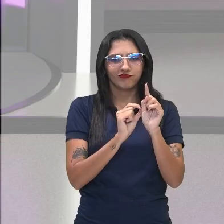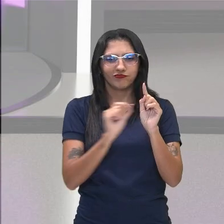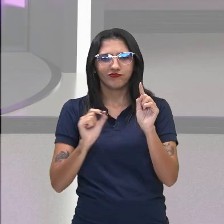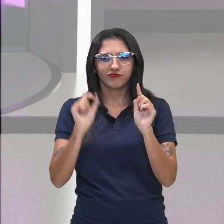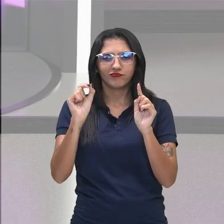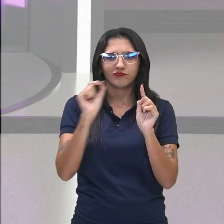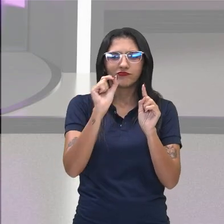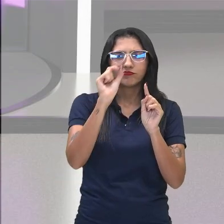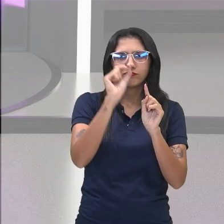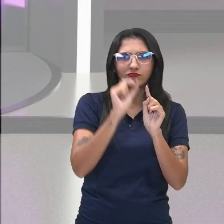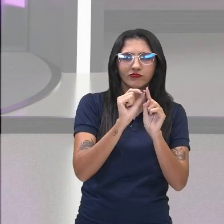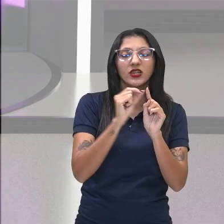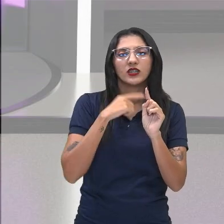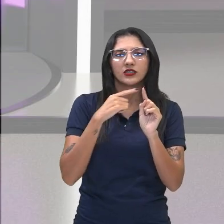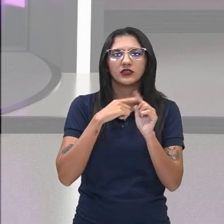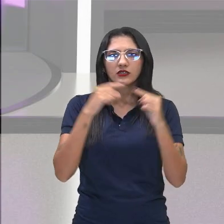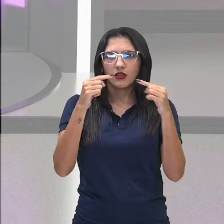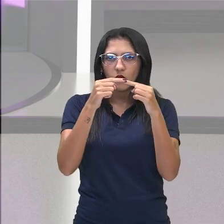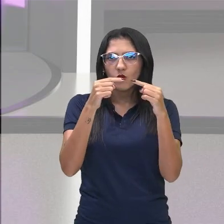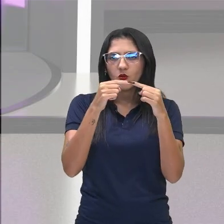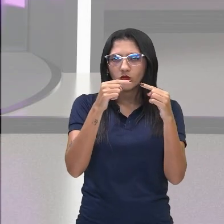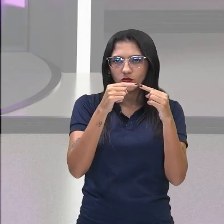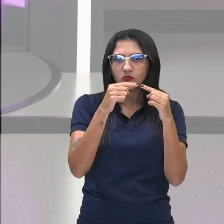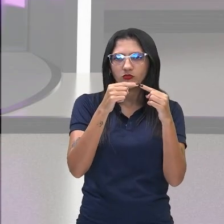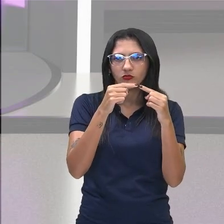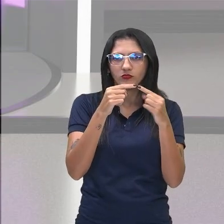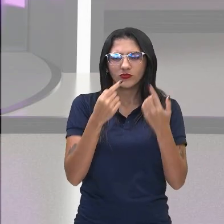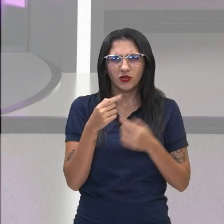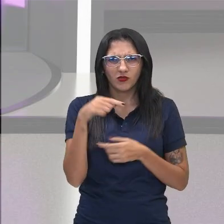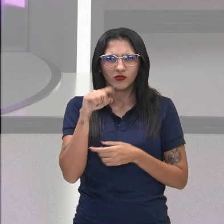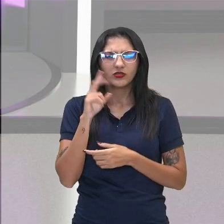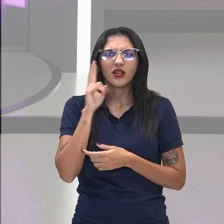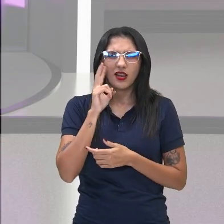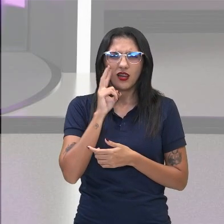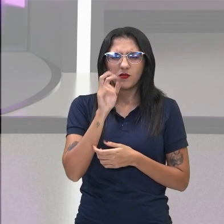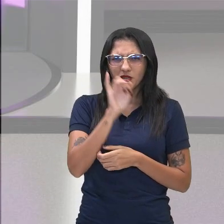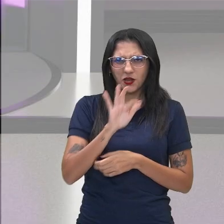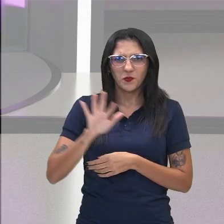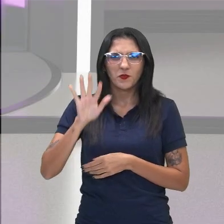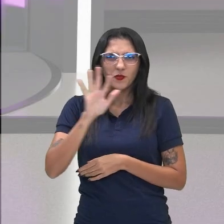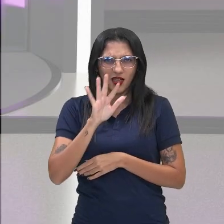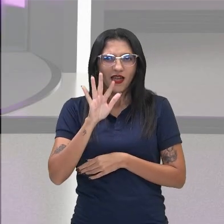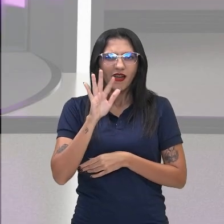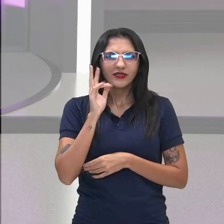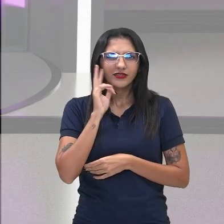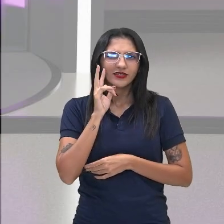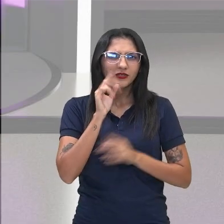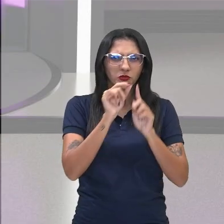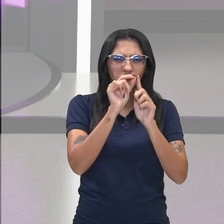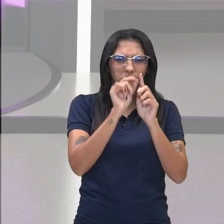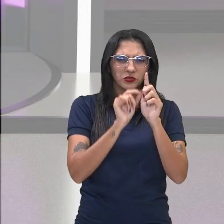Todas as linhas ali, elas vão se encontrar em um ponto. Não sei se você lembra daquela desenho que estava aqui no meu lado.